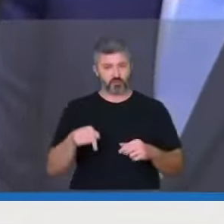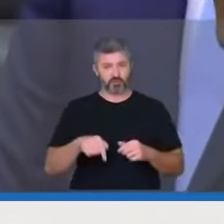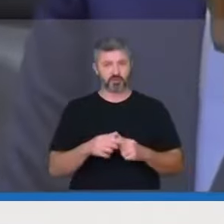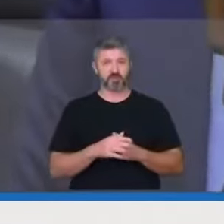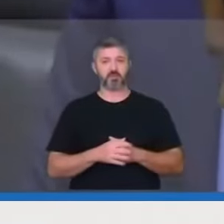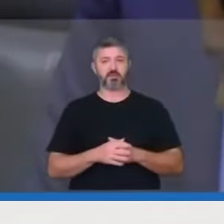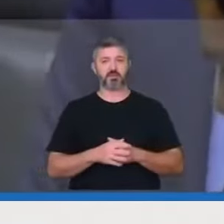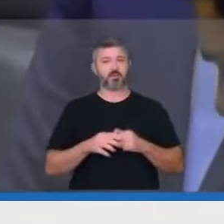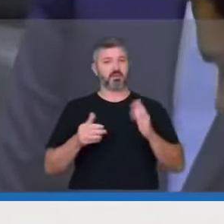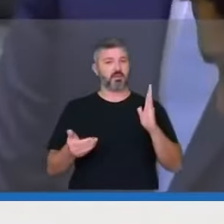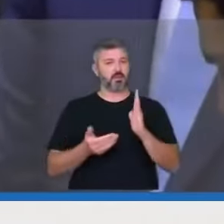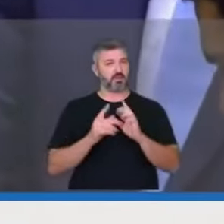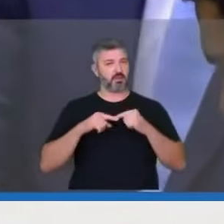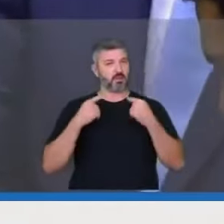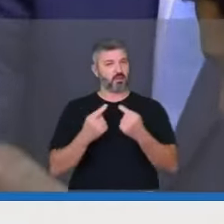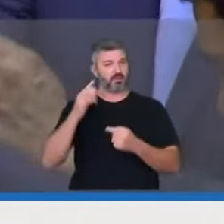menos